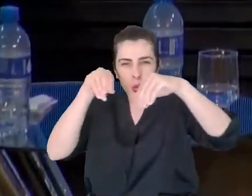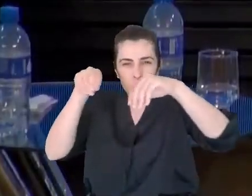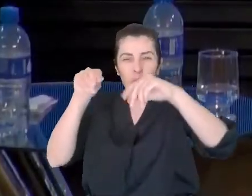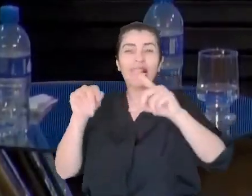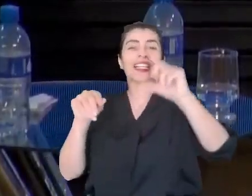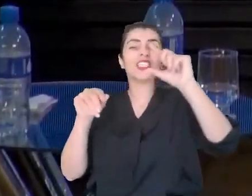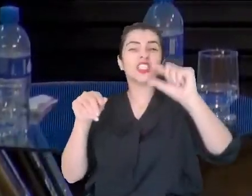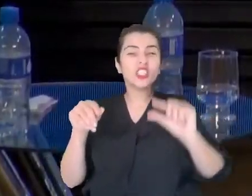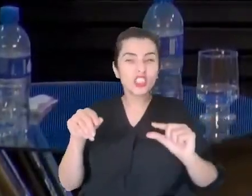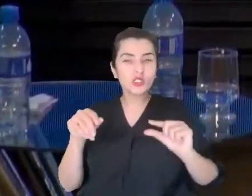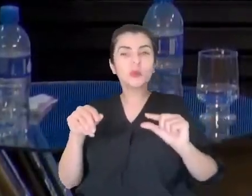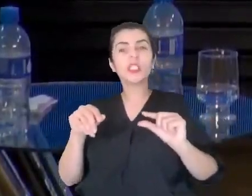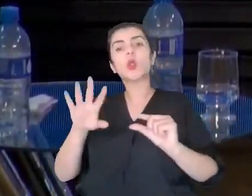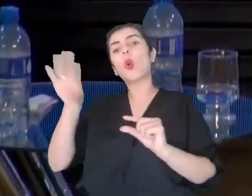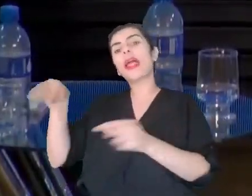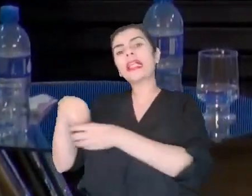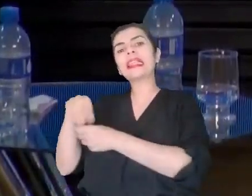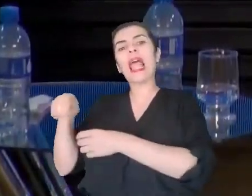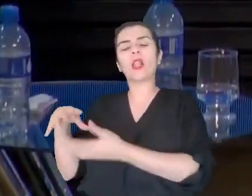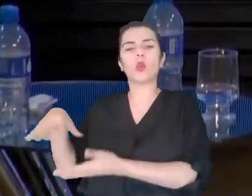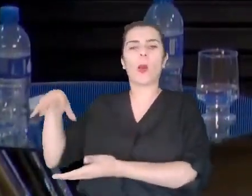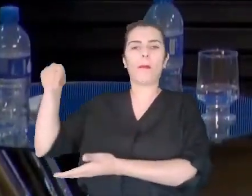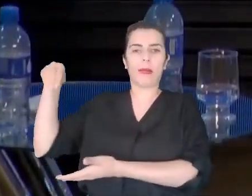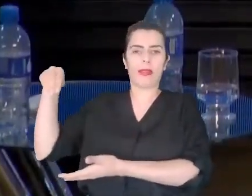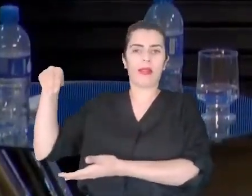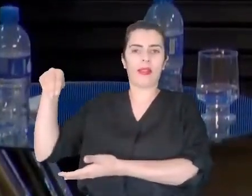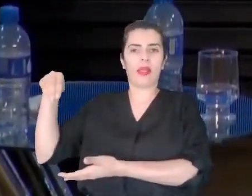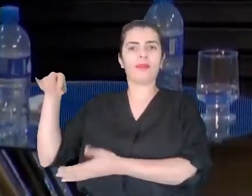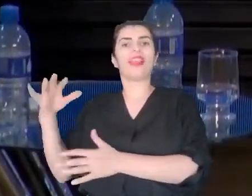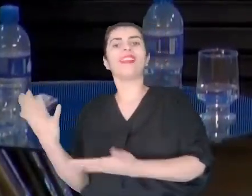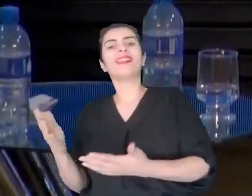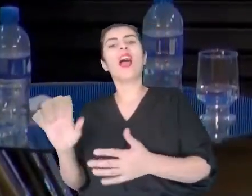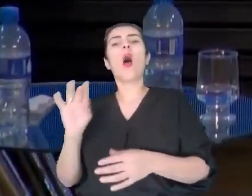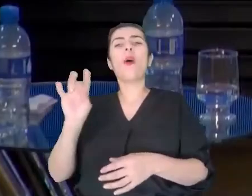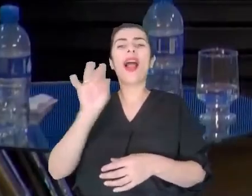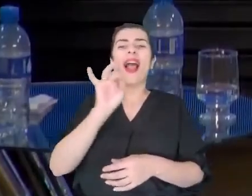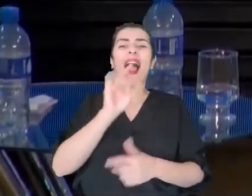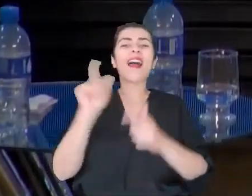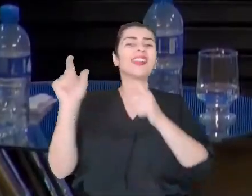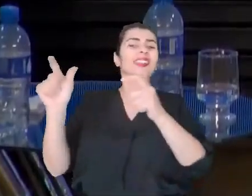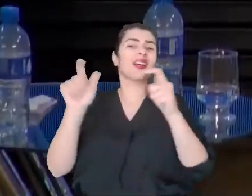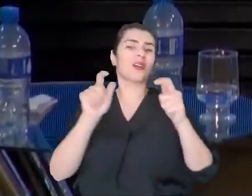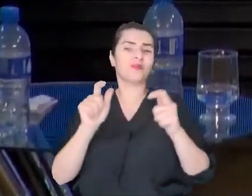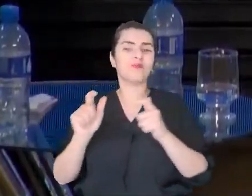dele dentro da pilha de rejeito. Então, assim, cada...